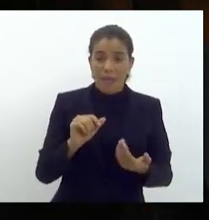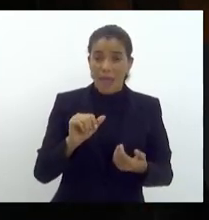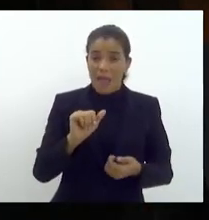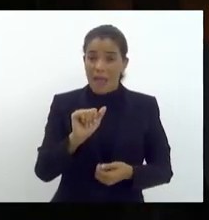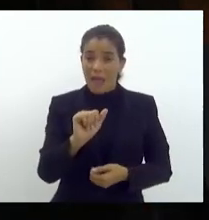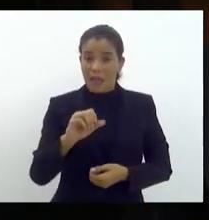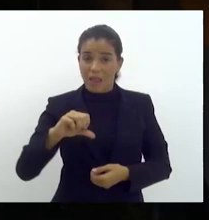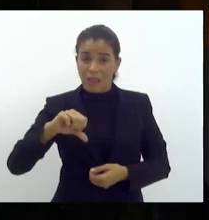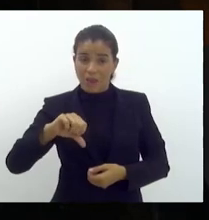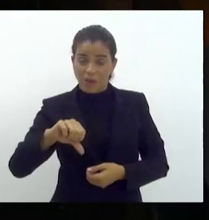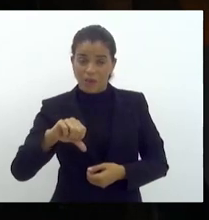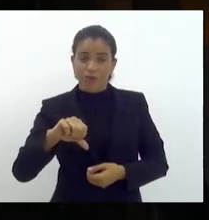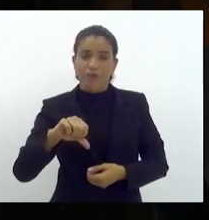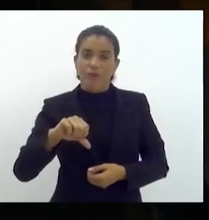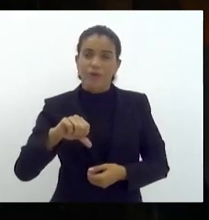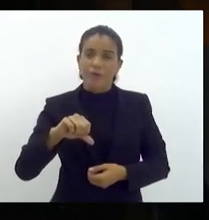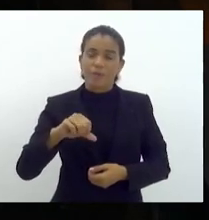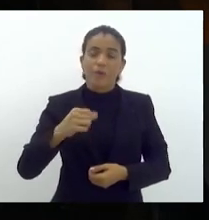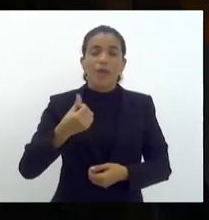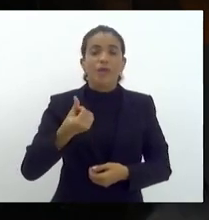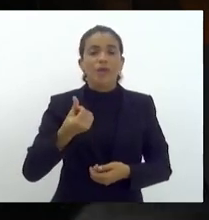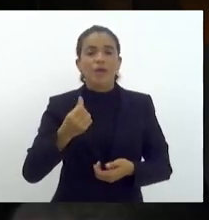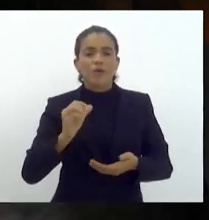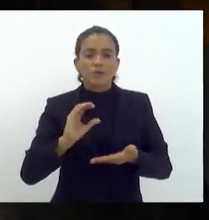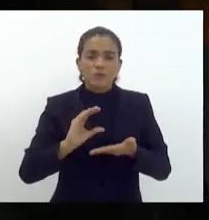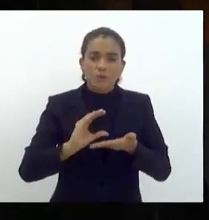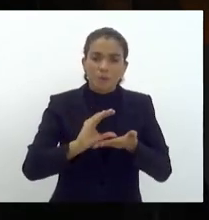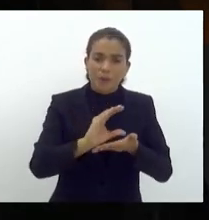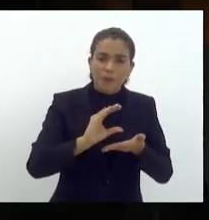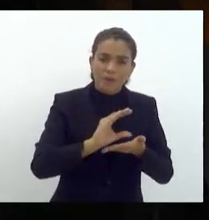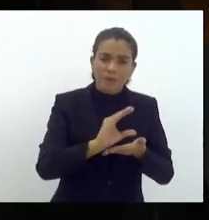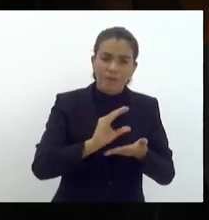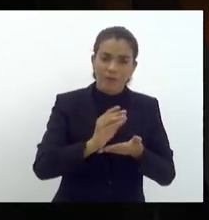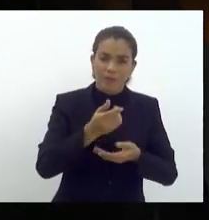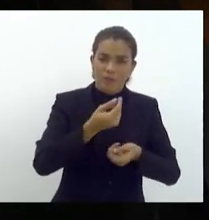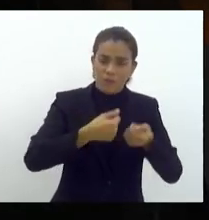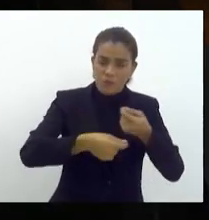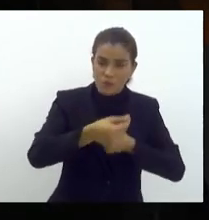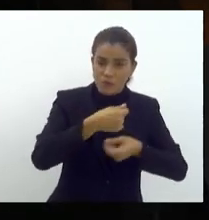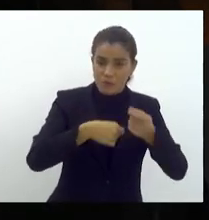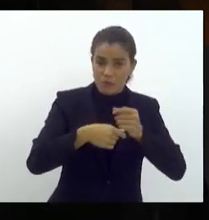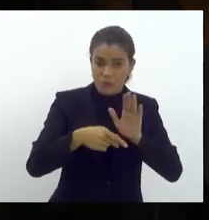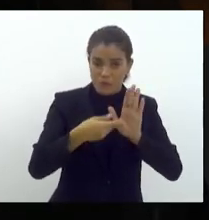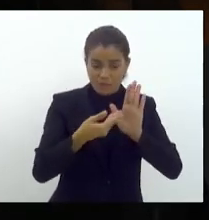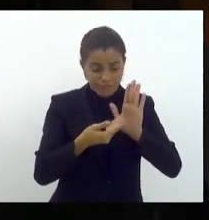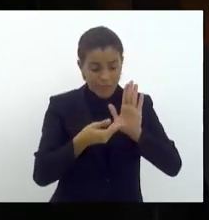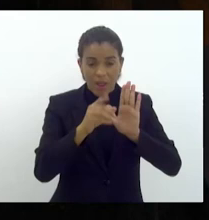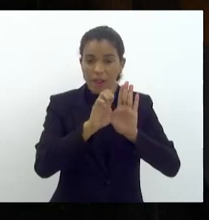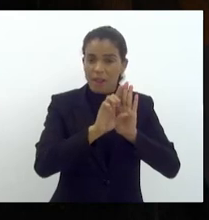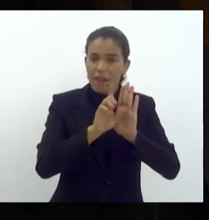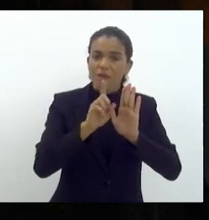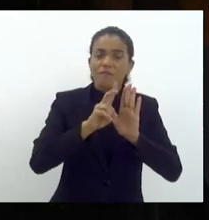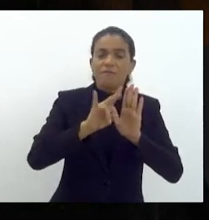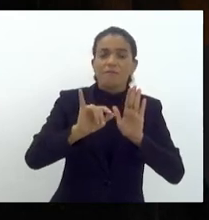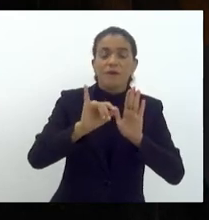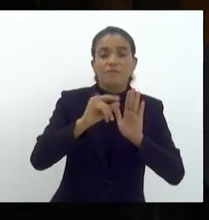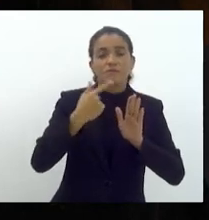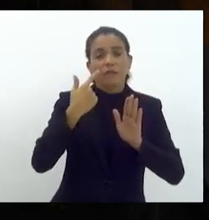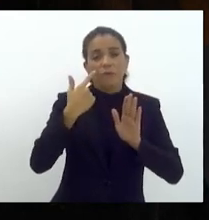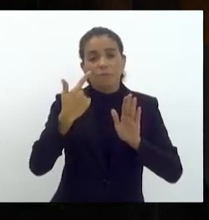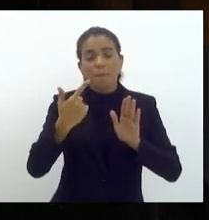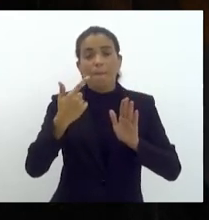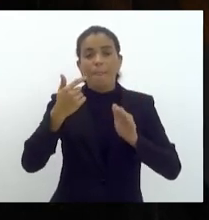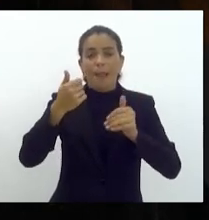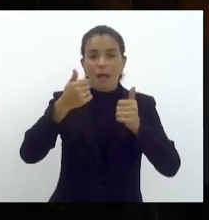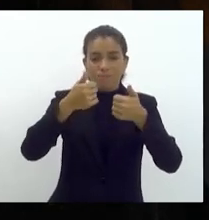a afruição dos benefícios fiscais da presente lei serão submetidos aos